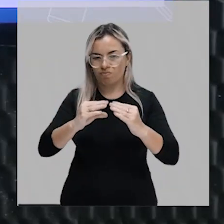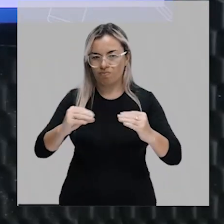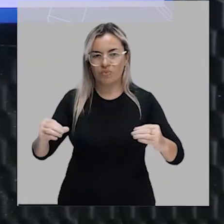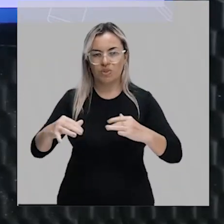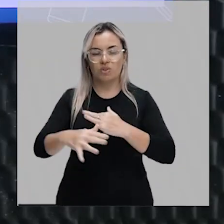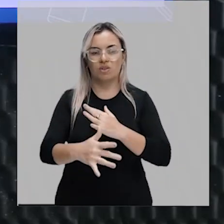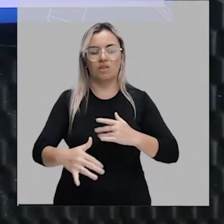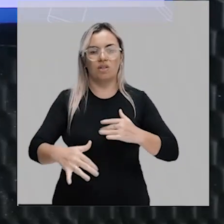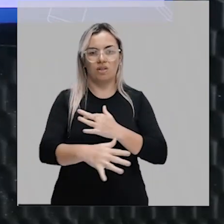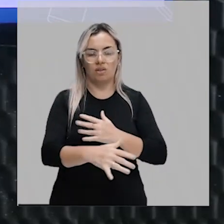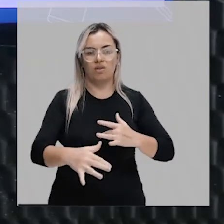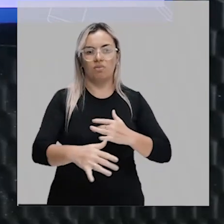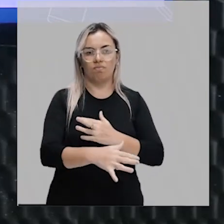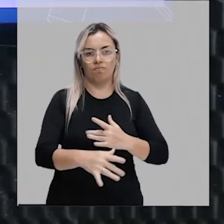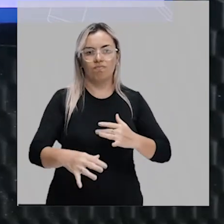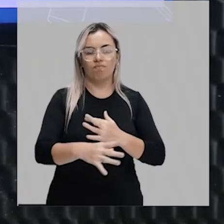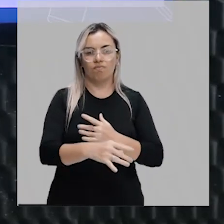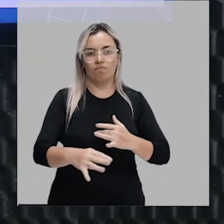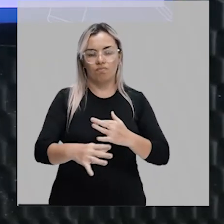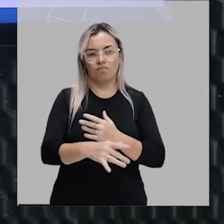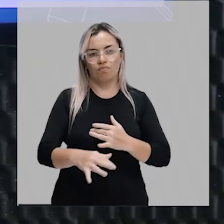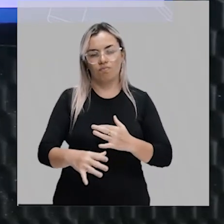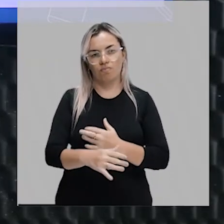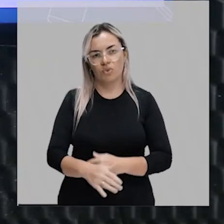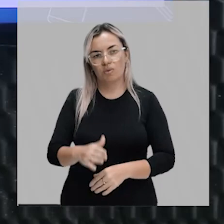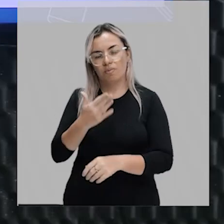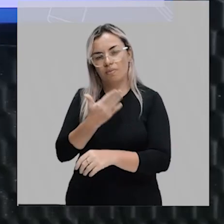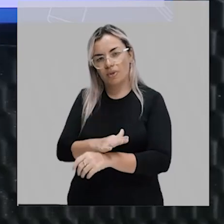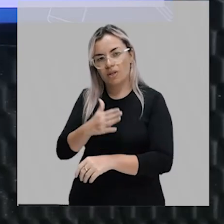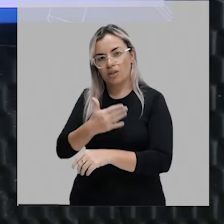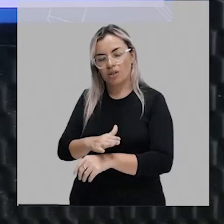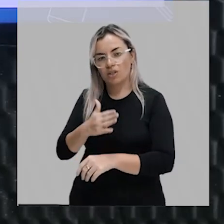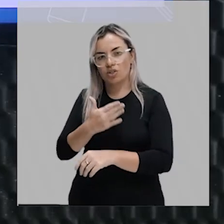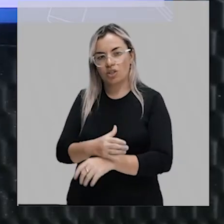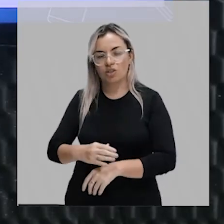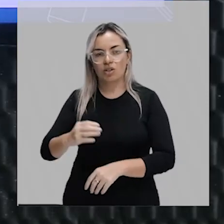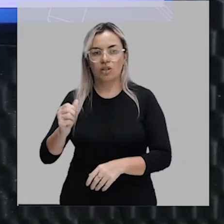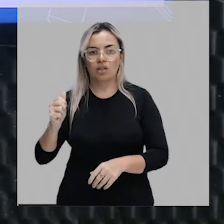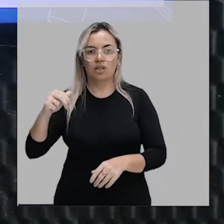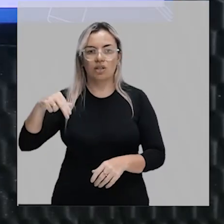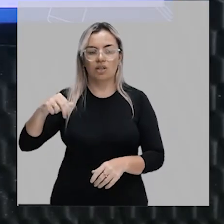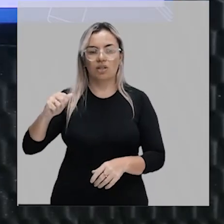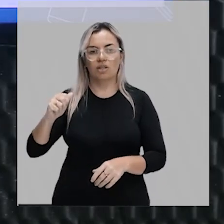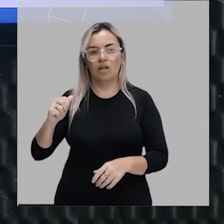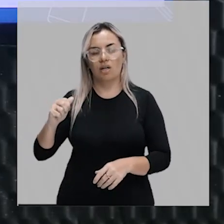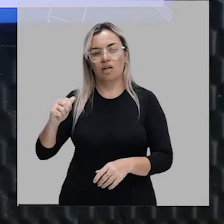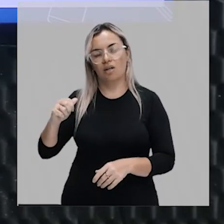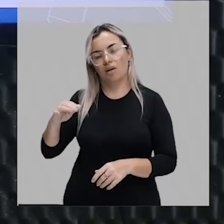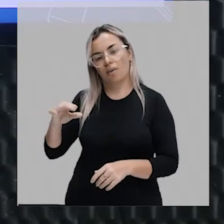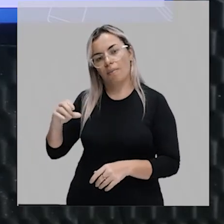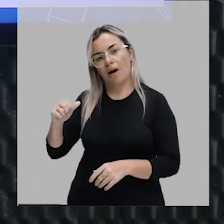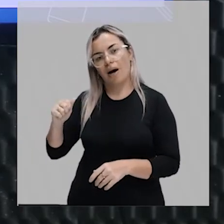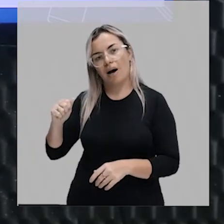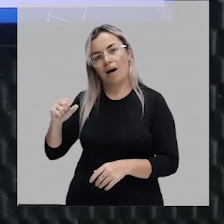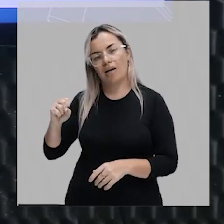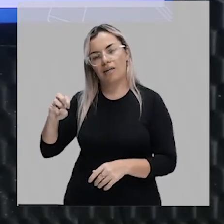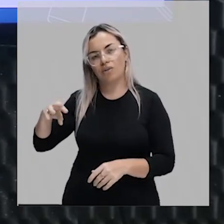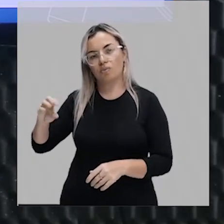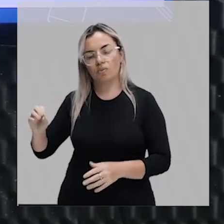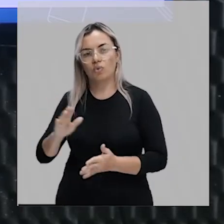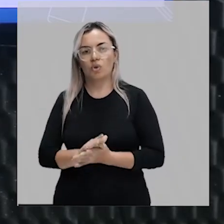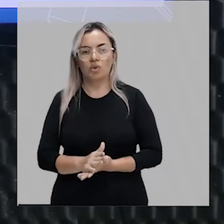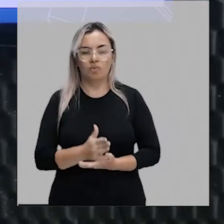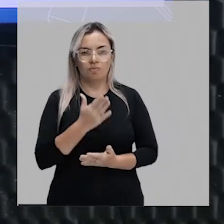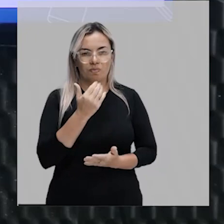cidades, ou até mesmo para práticas de canibalismo entre esses seres humanos. Por isso que vai